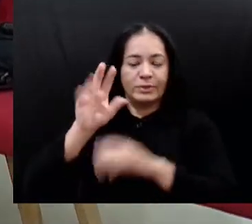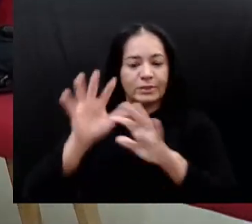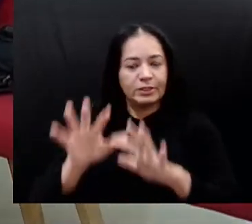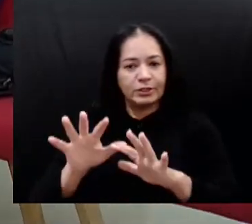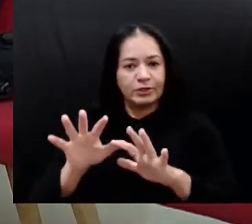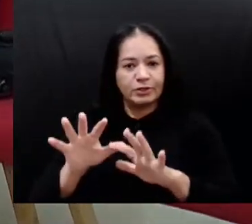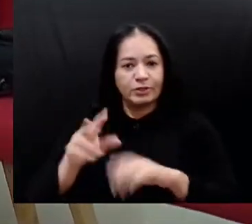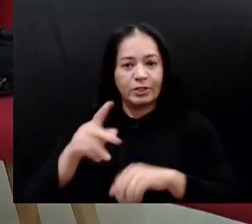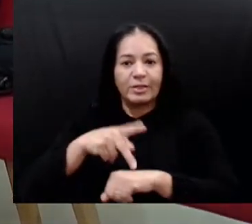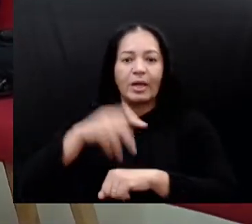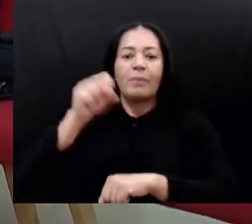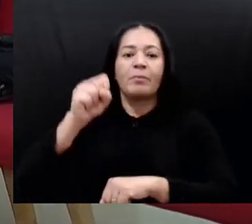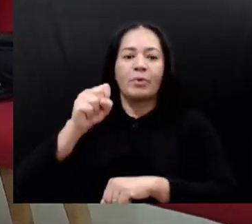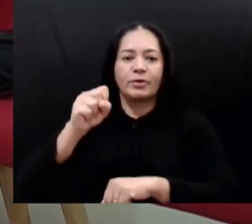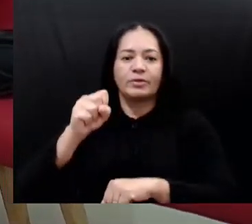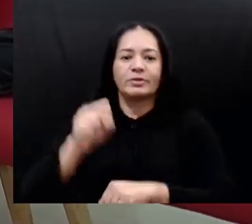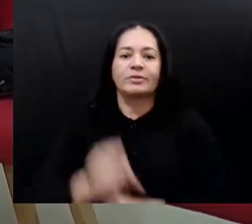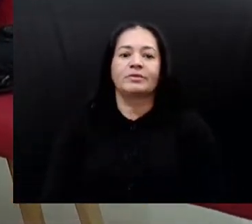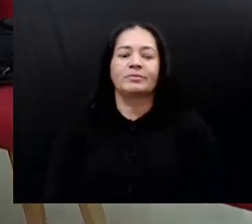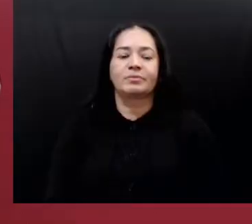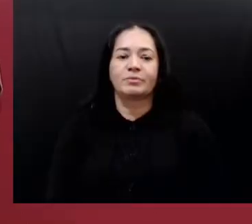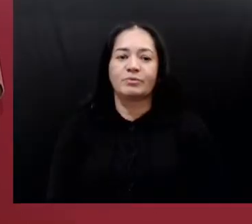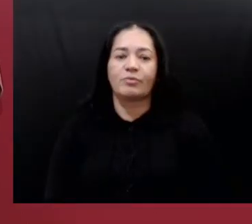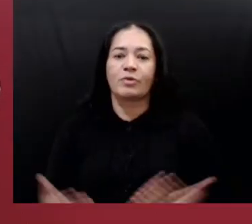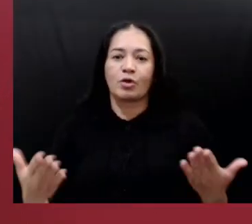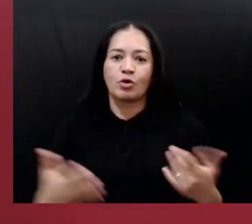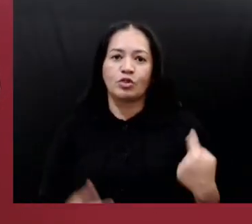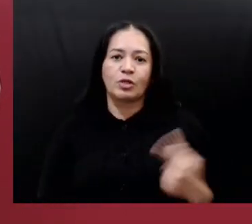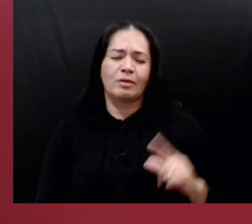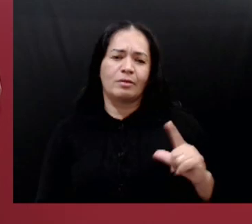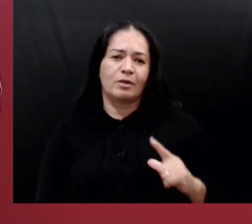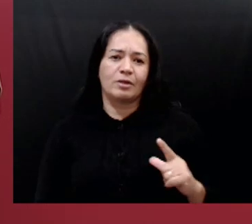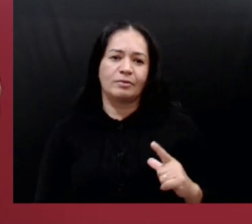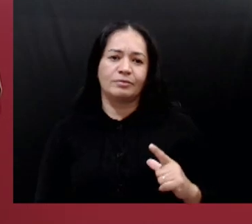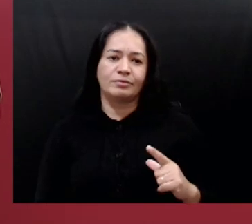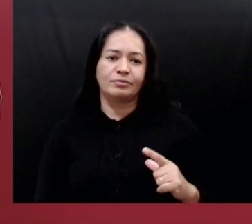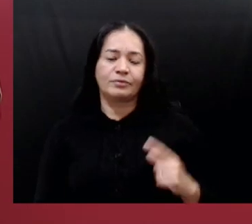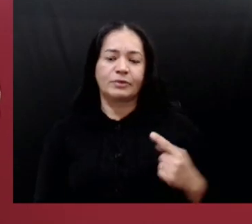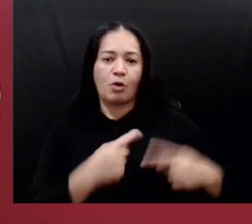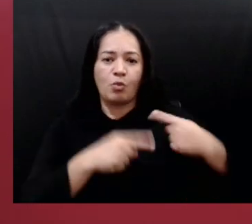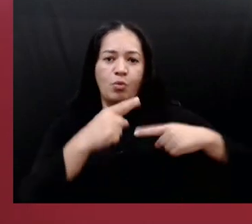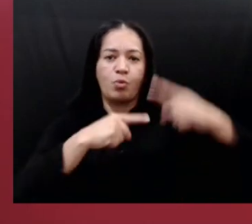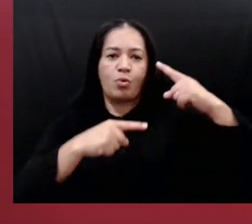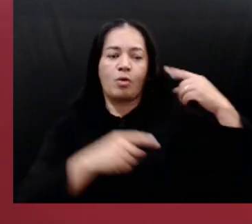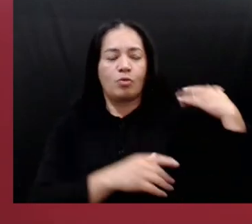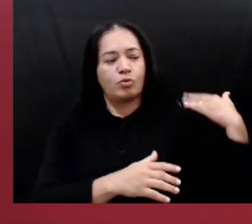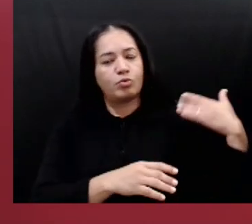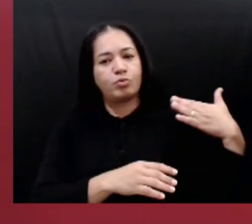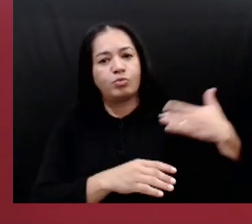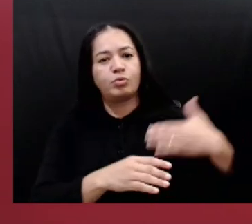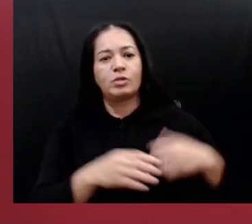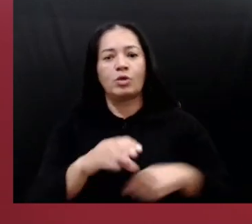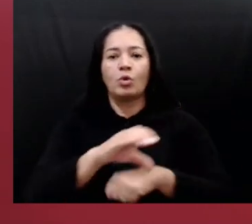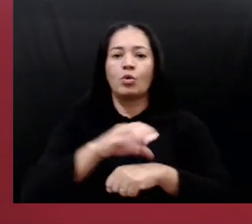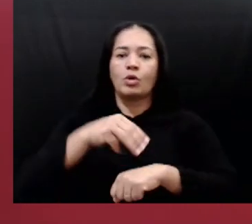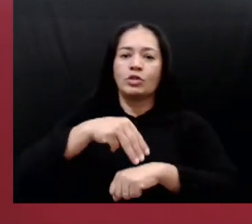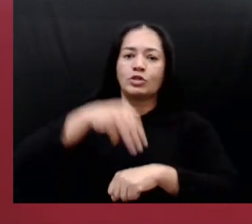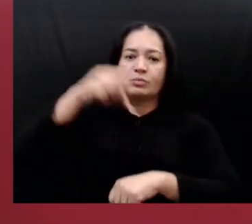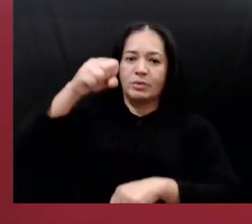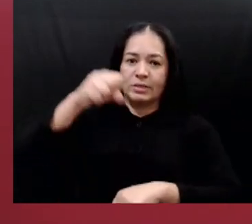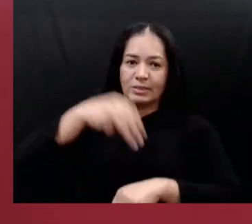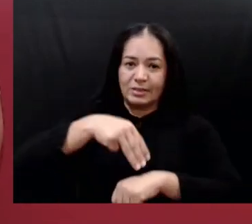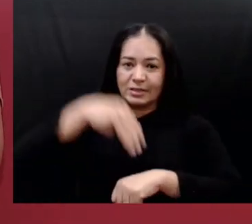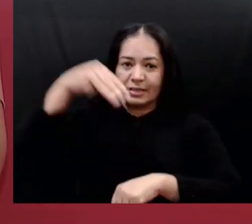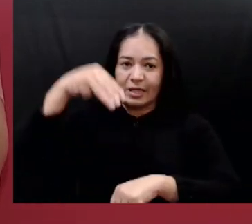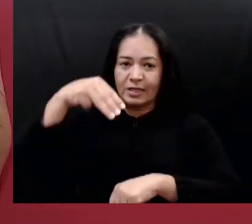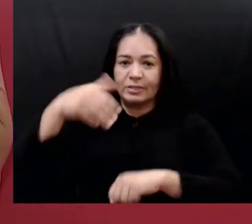stricto sensu, né? Então hoje a gente avançou muito aí nos últimos anos os cursos de mestrado que a gente chama de profissionais,